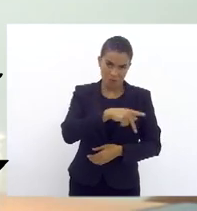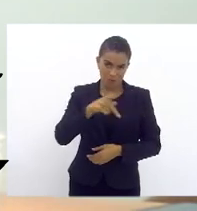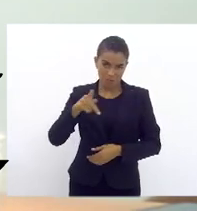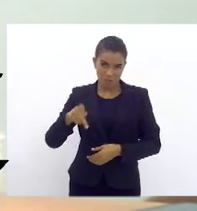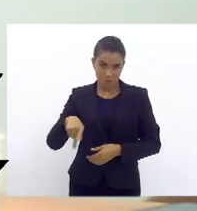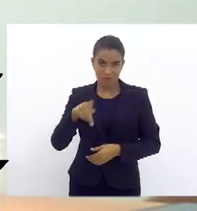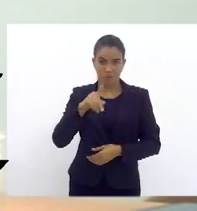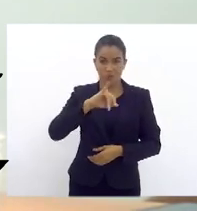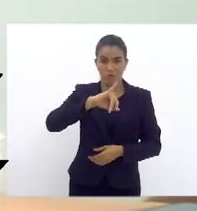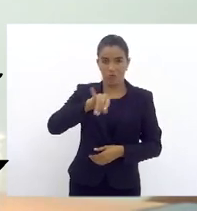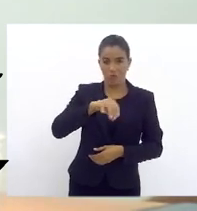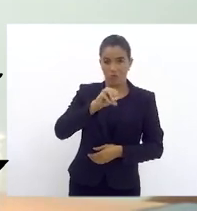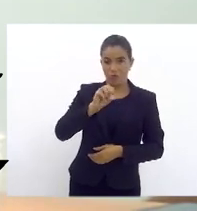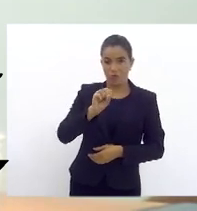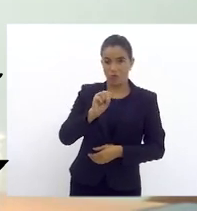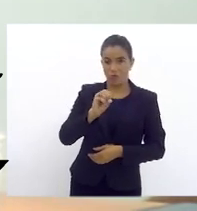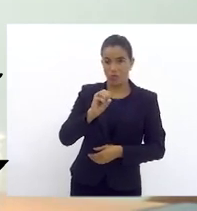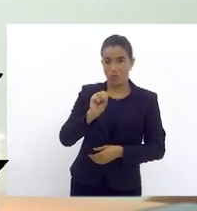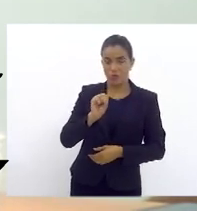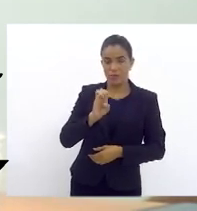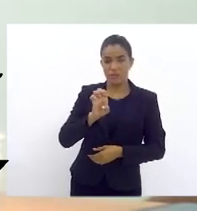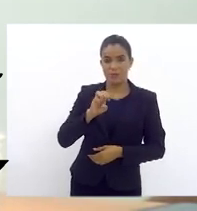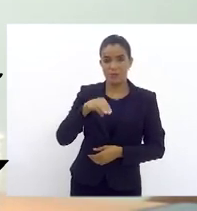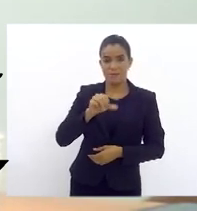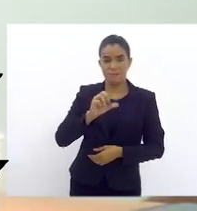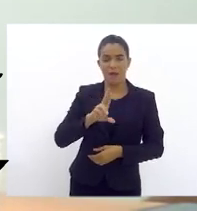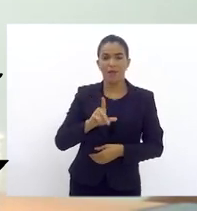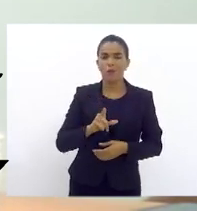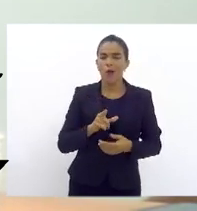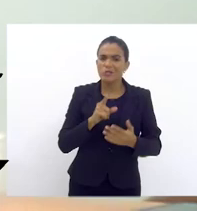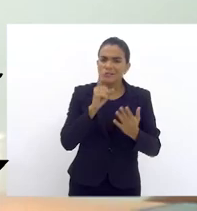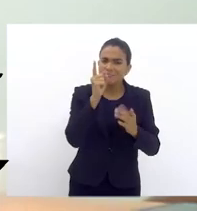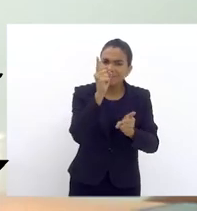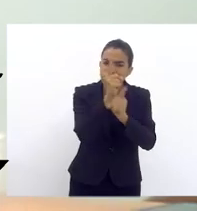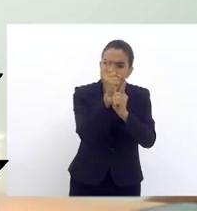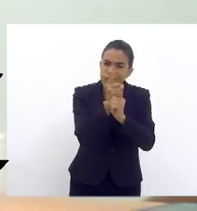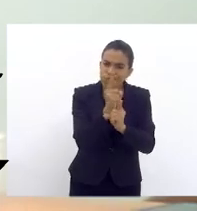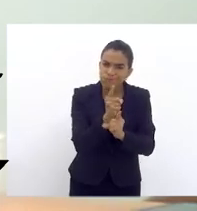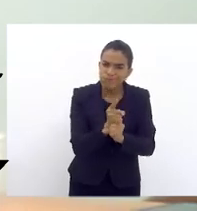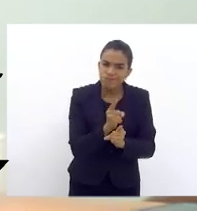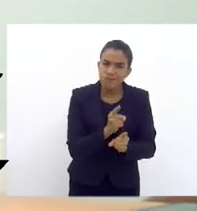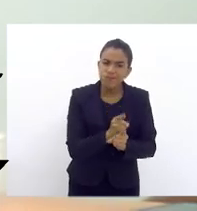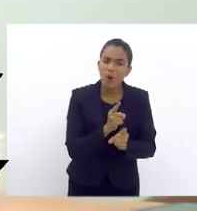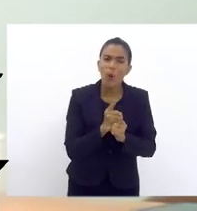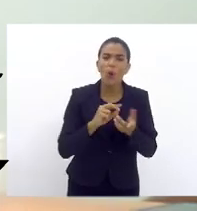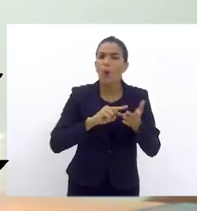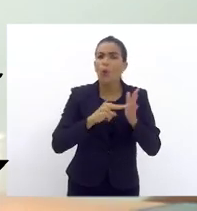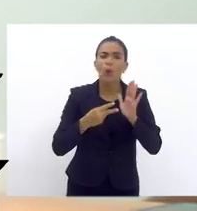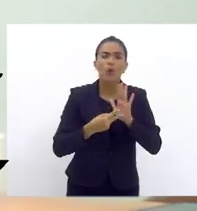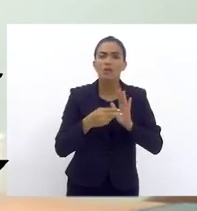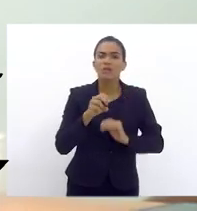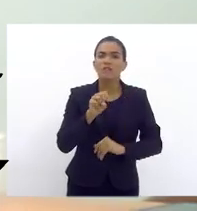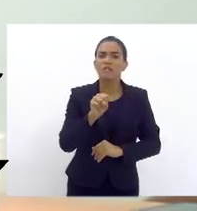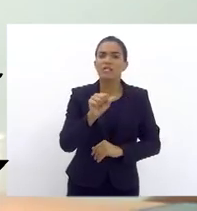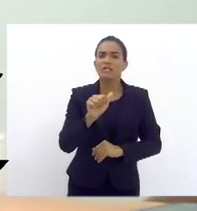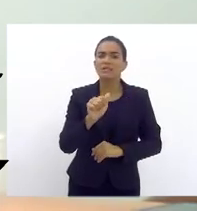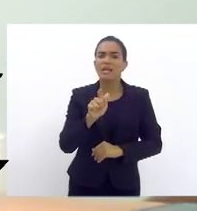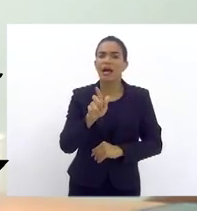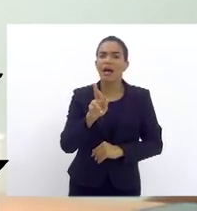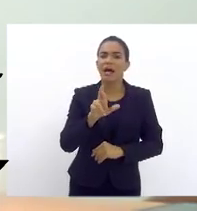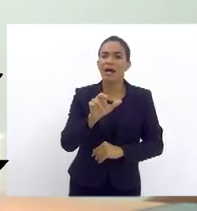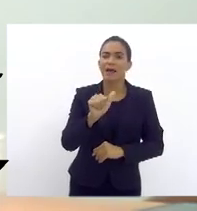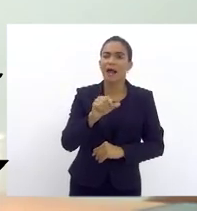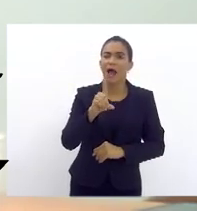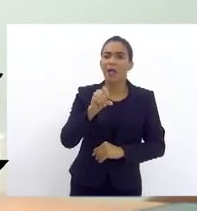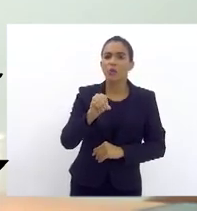Josemar nós fizemos o apontamento do que significa o sagrado para cada pessoa